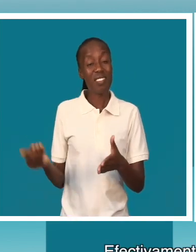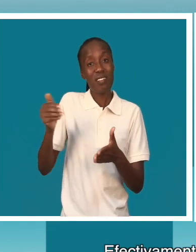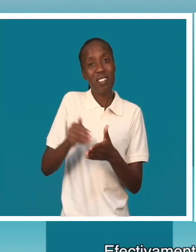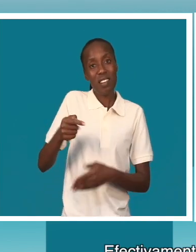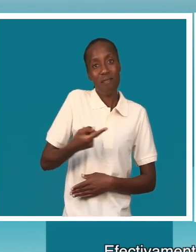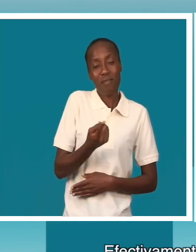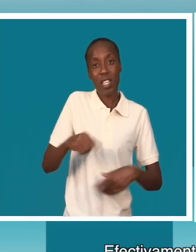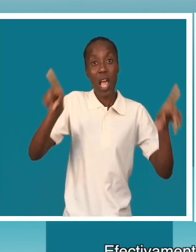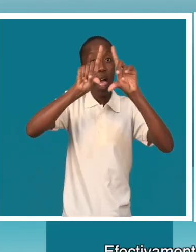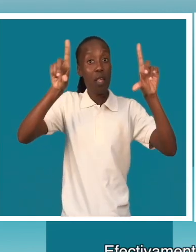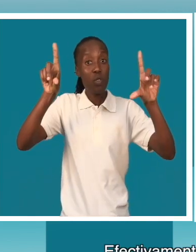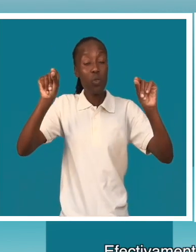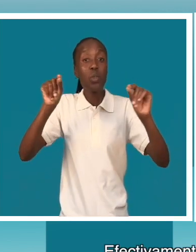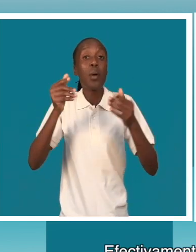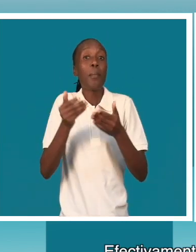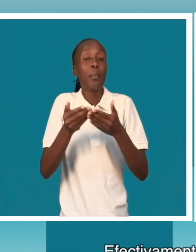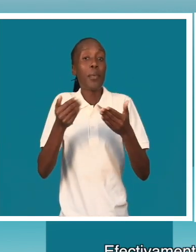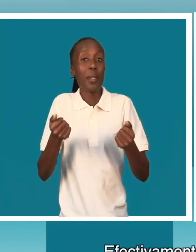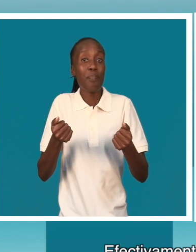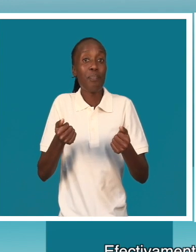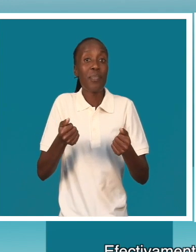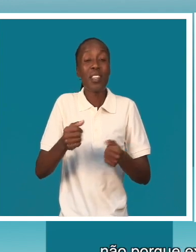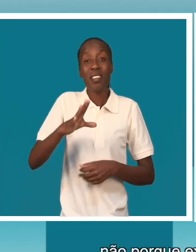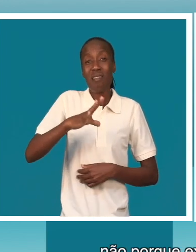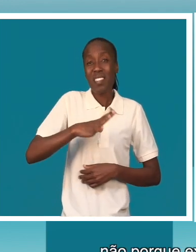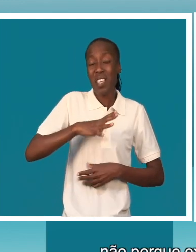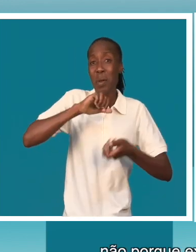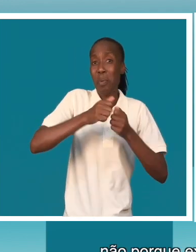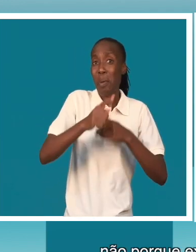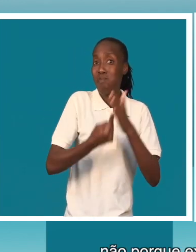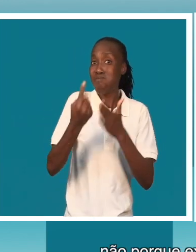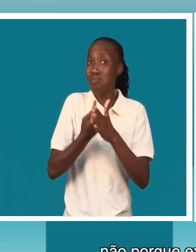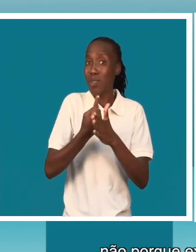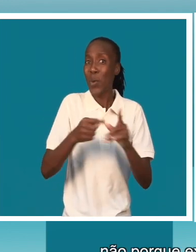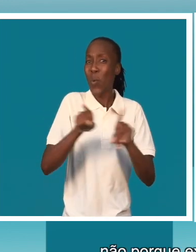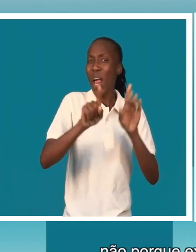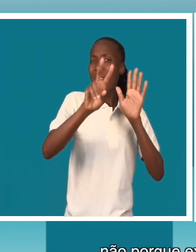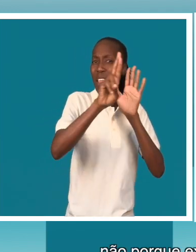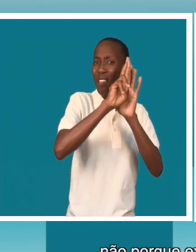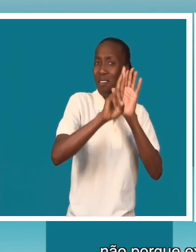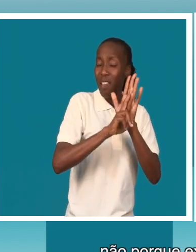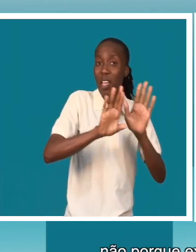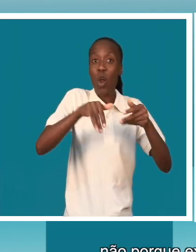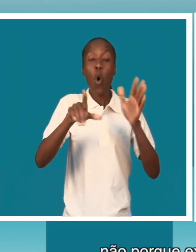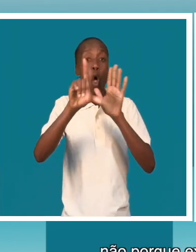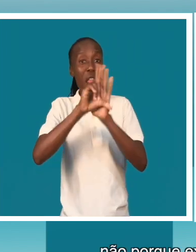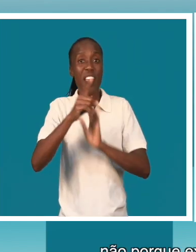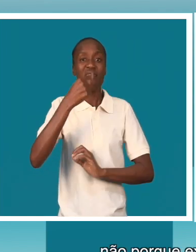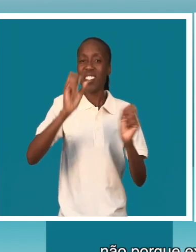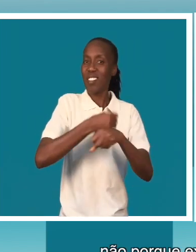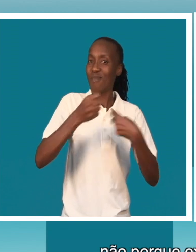ainda não chegamos a essa etapa. Não é que haja algo de extraordinário que